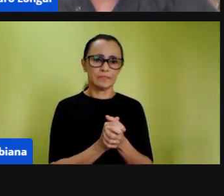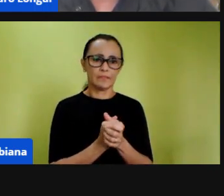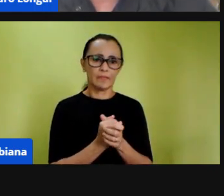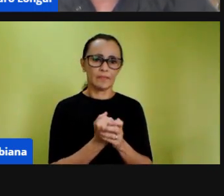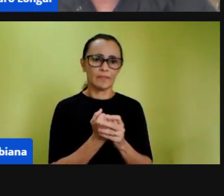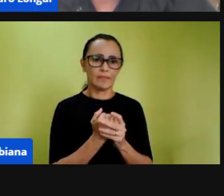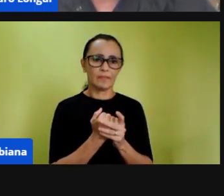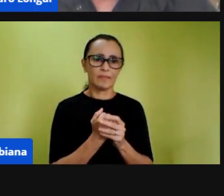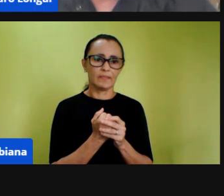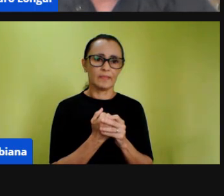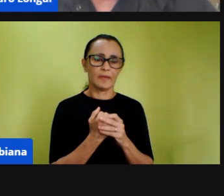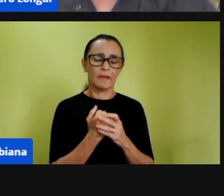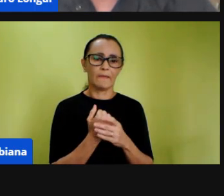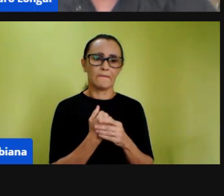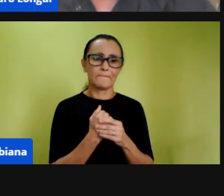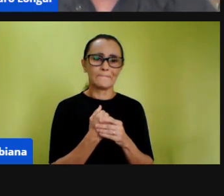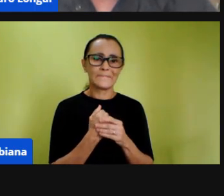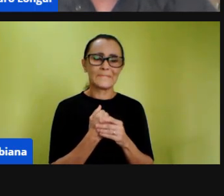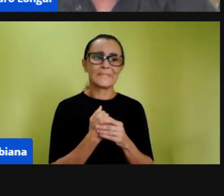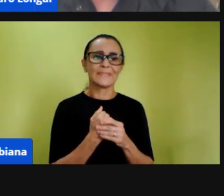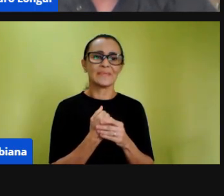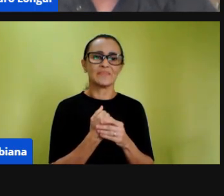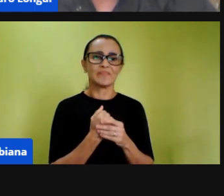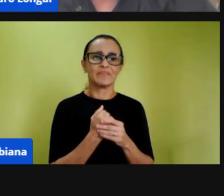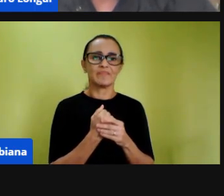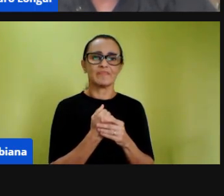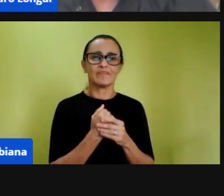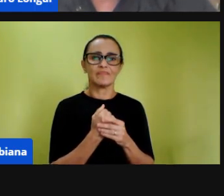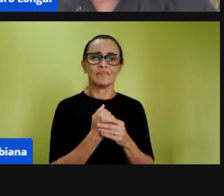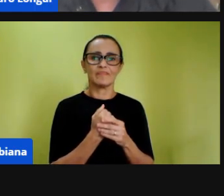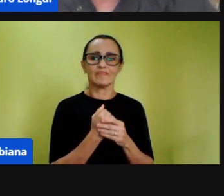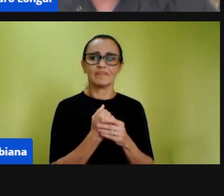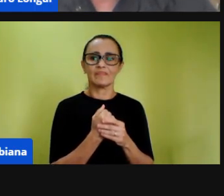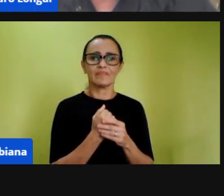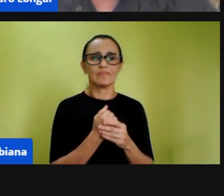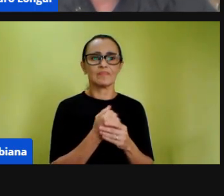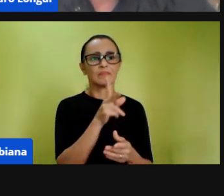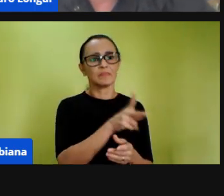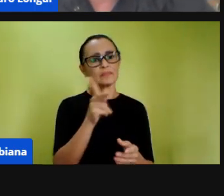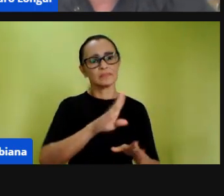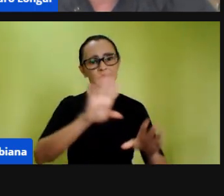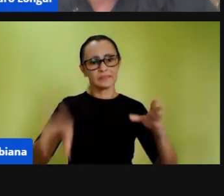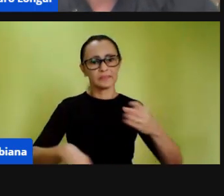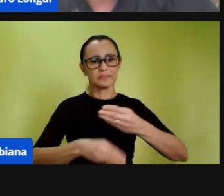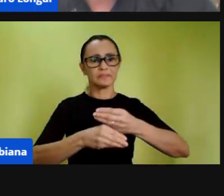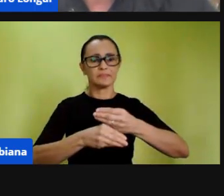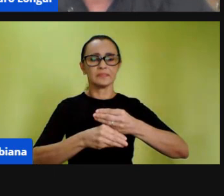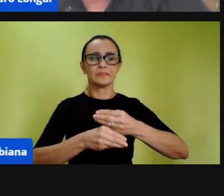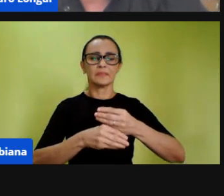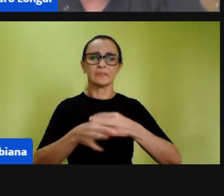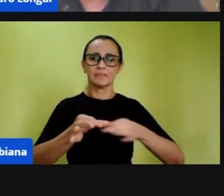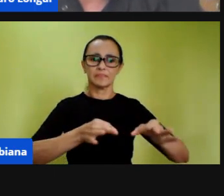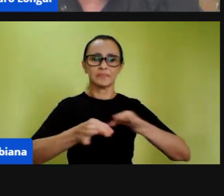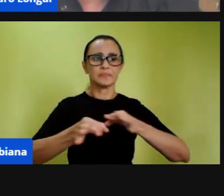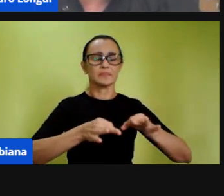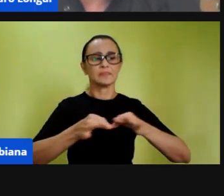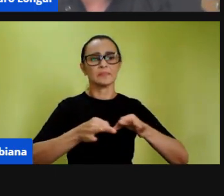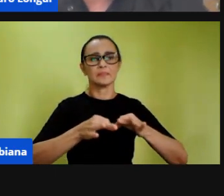bem. Mais alguma coisa? Gostaria de comentar sobre a organização?